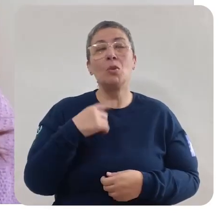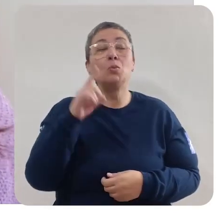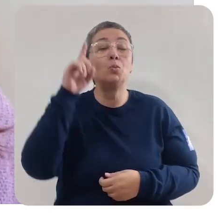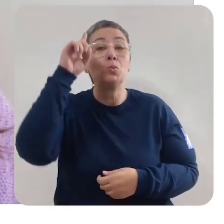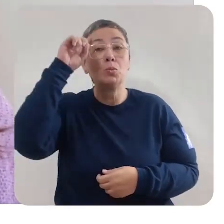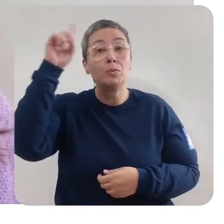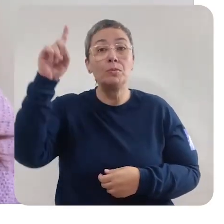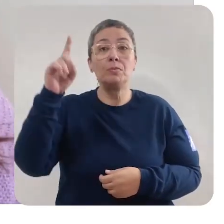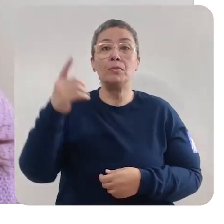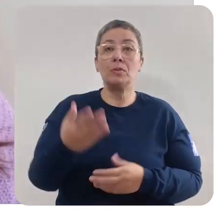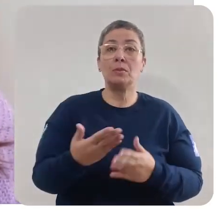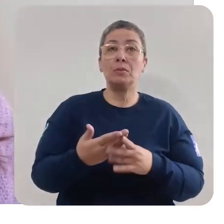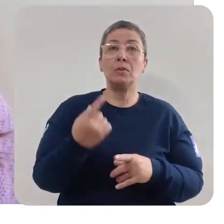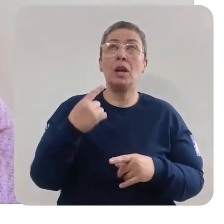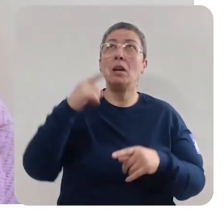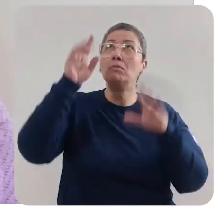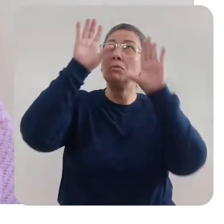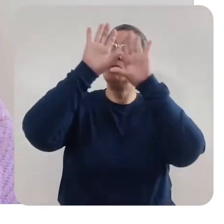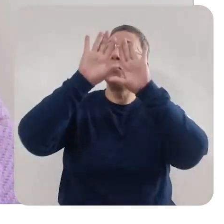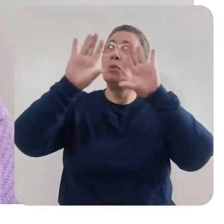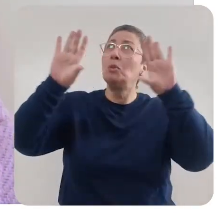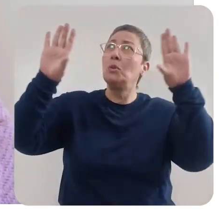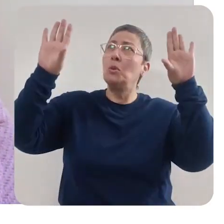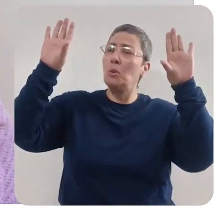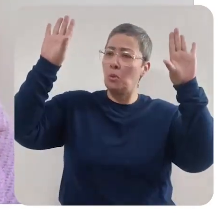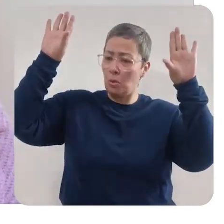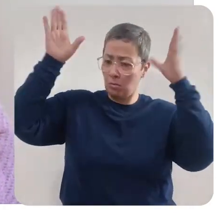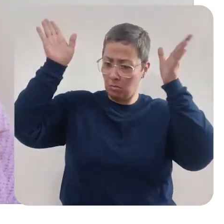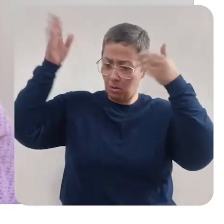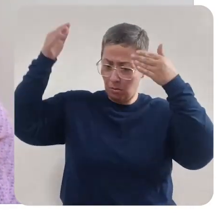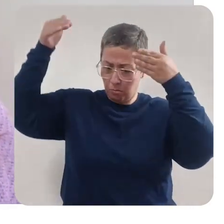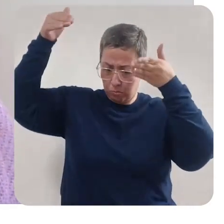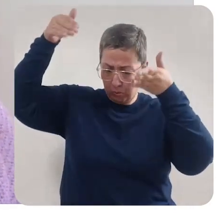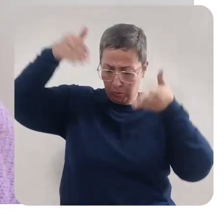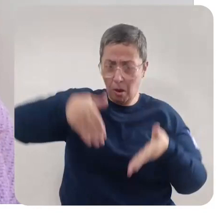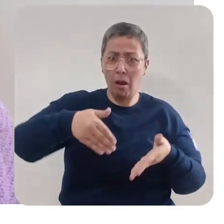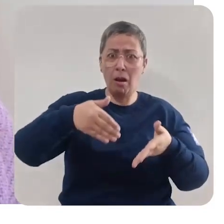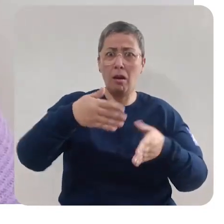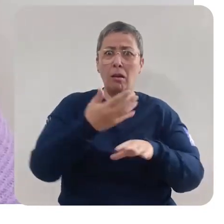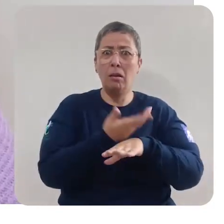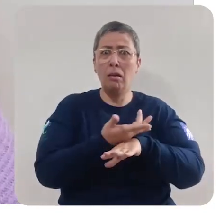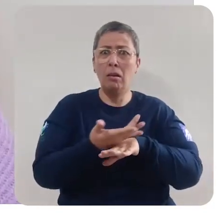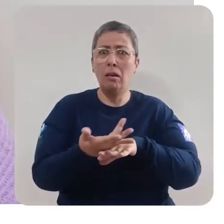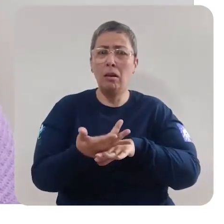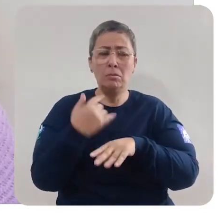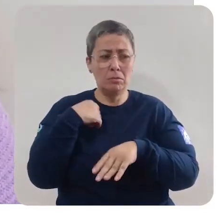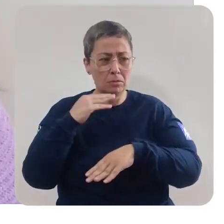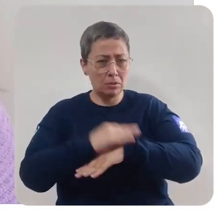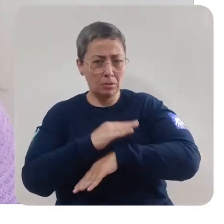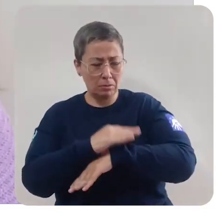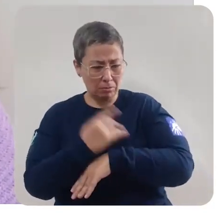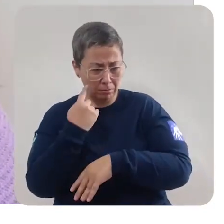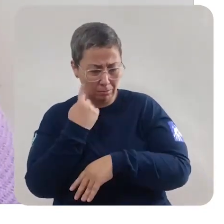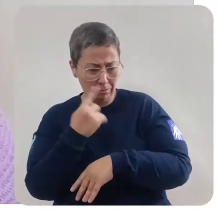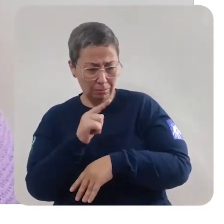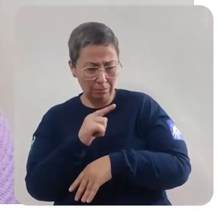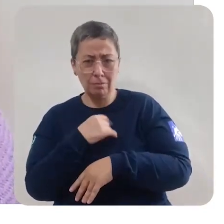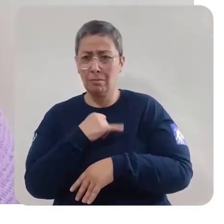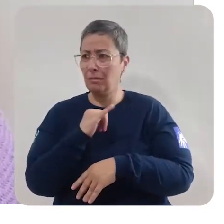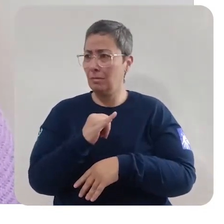Um dia, lá do céu, caiu uma caixa no mato. O sapo viu e